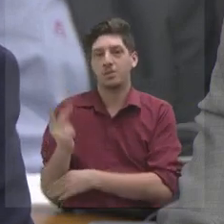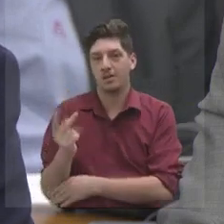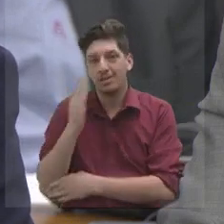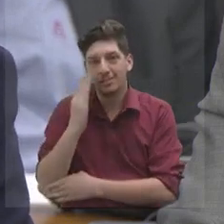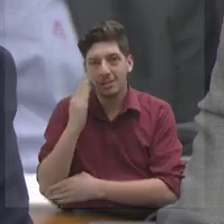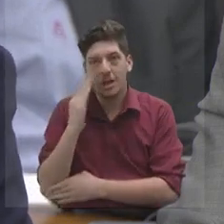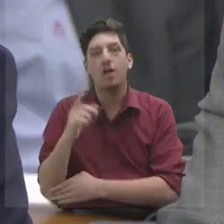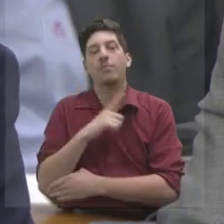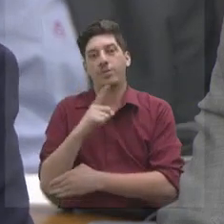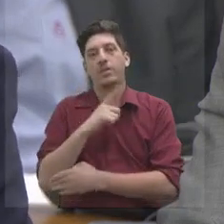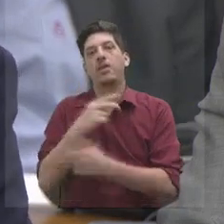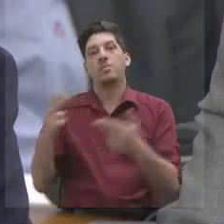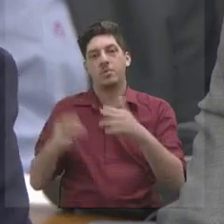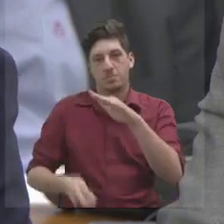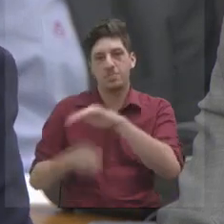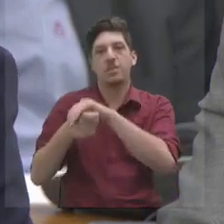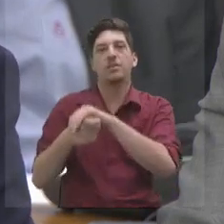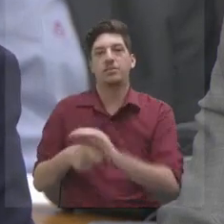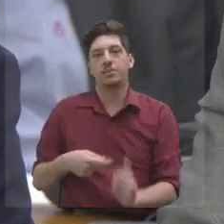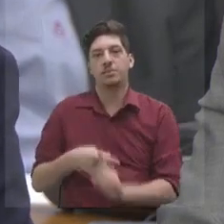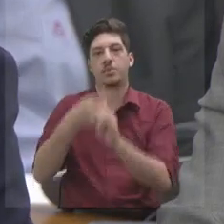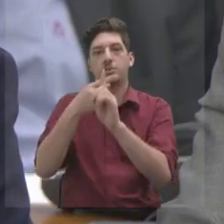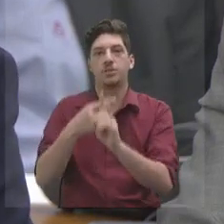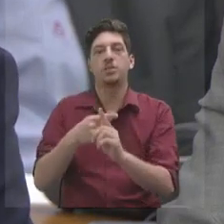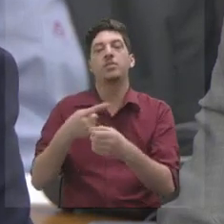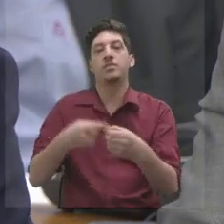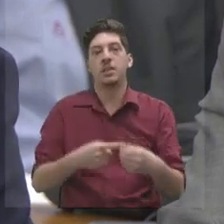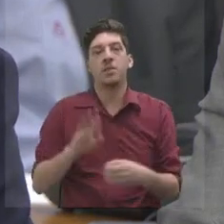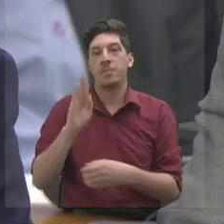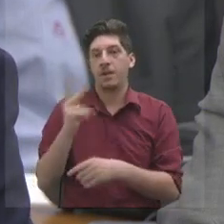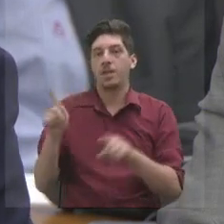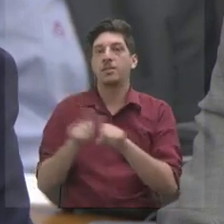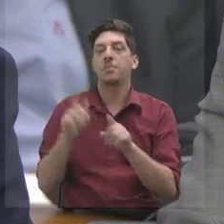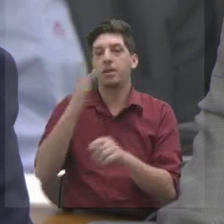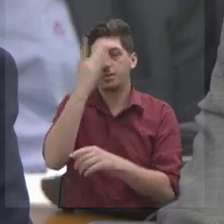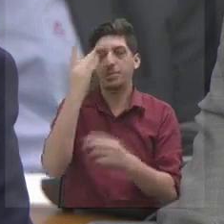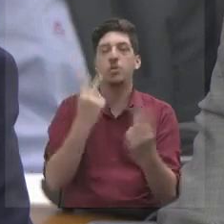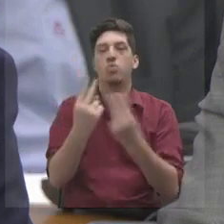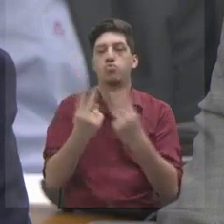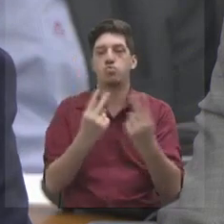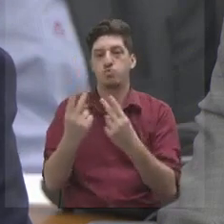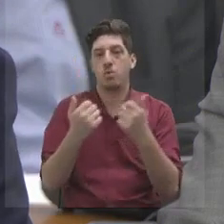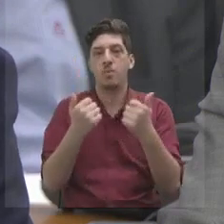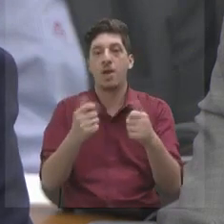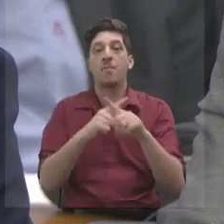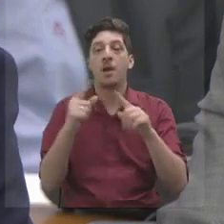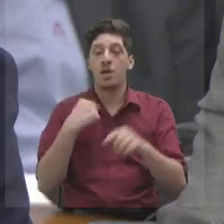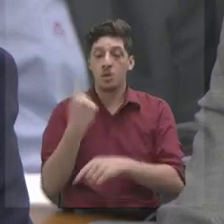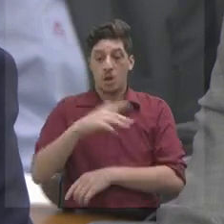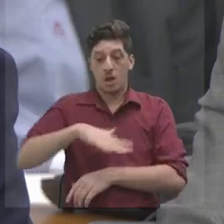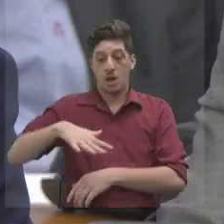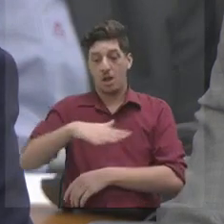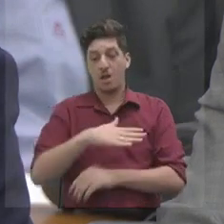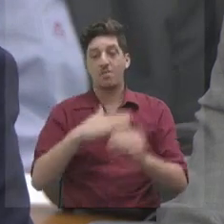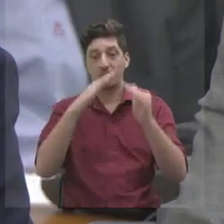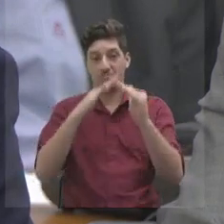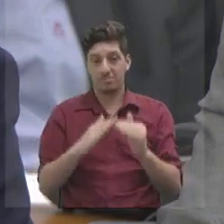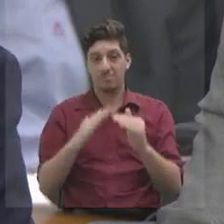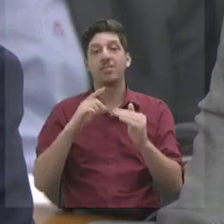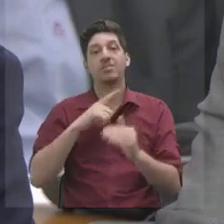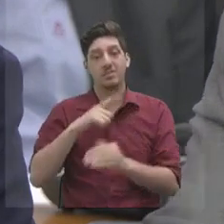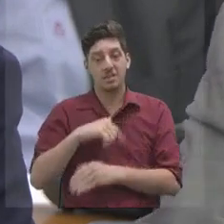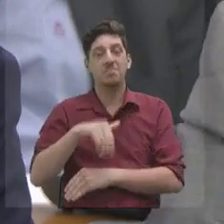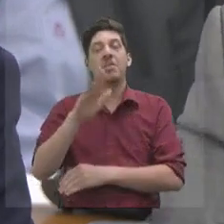benefícios para BH e para as pessoas que ali o trafegam e na nossa região nós entendemos que vai ser mais um custo